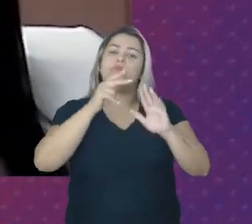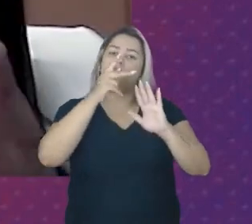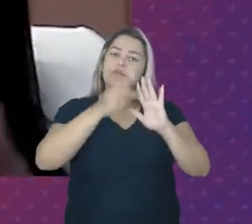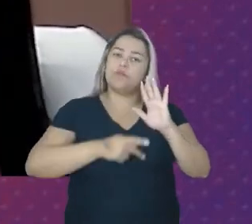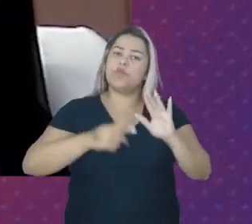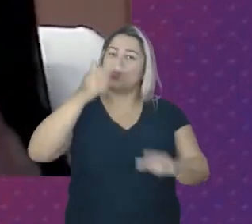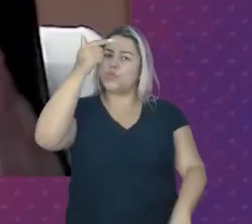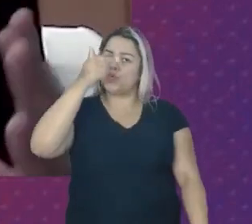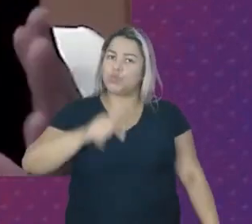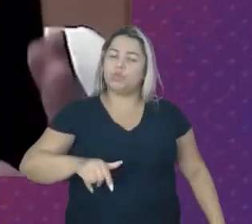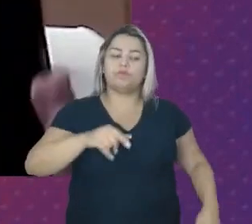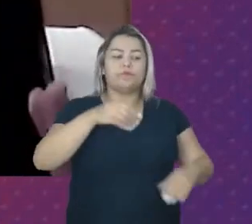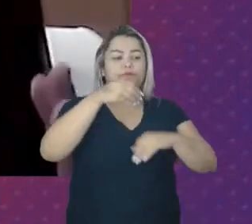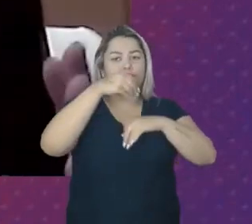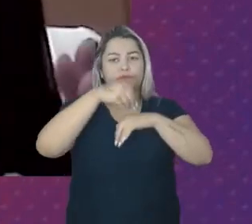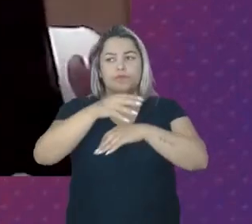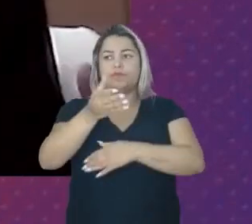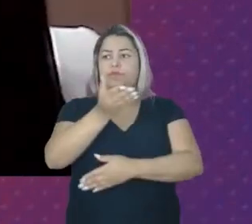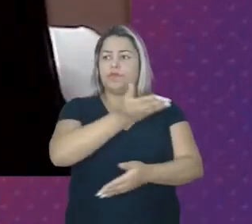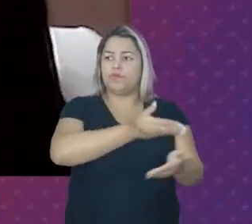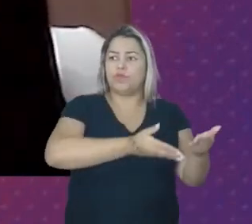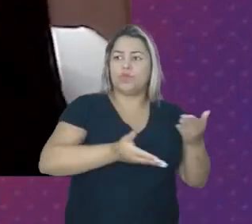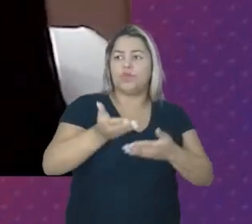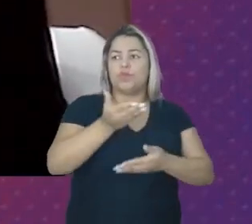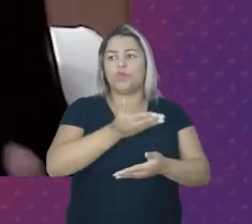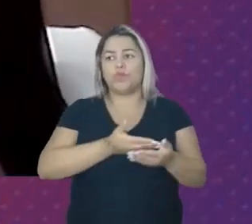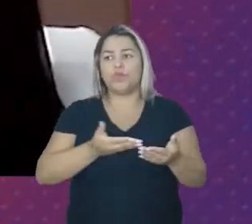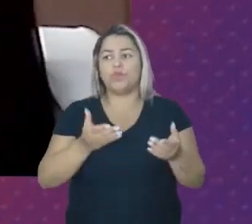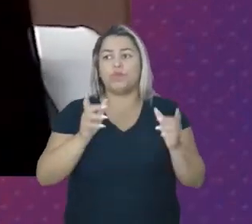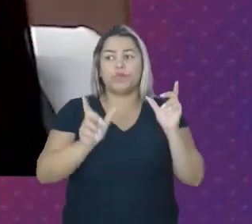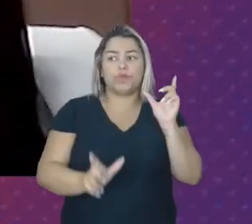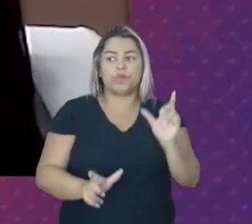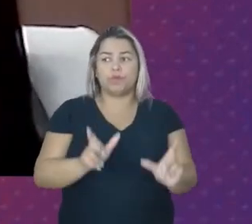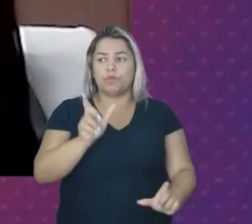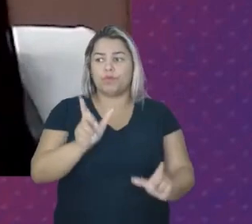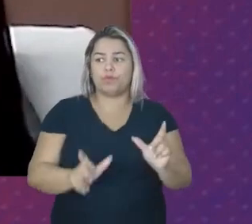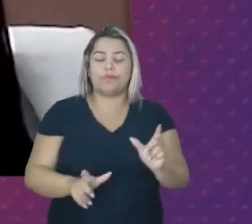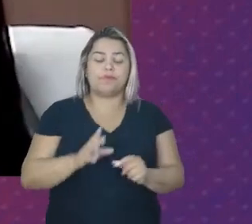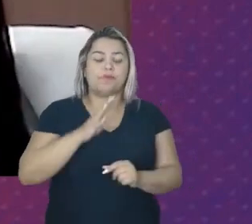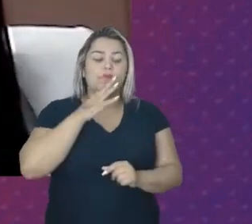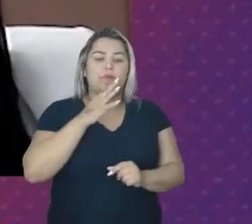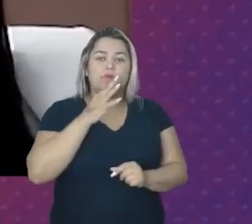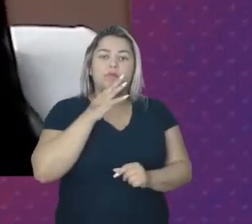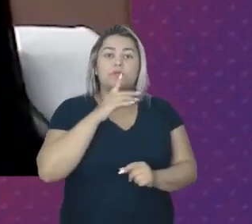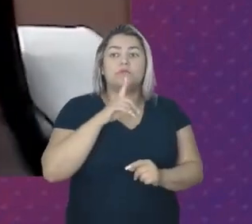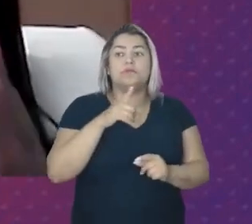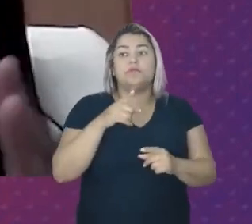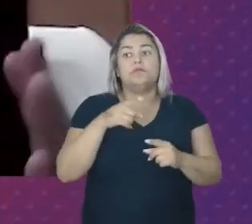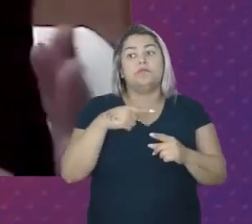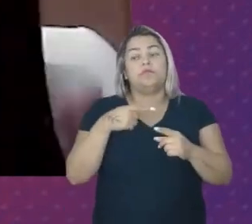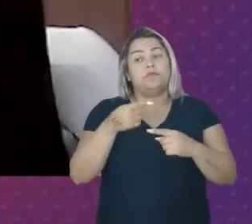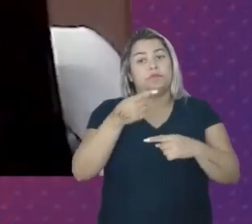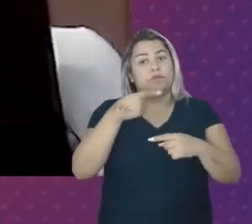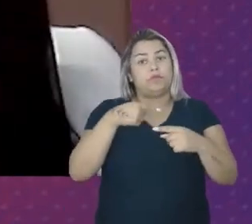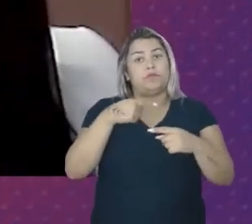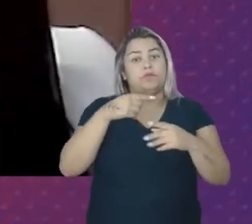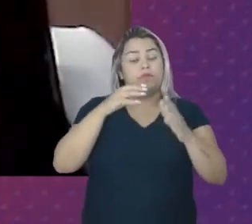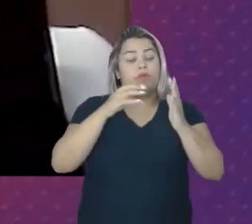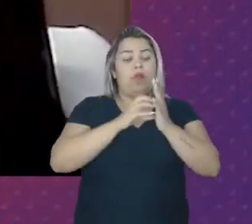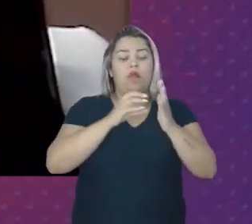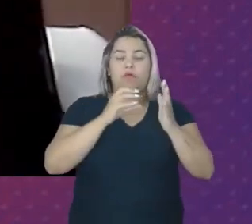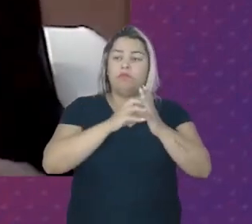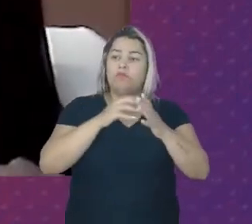vez compartilhando conhecimento com vocês. Um conhecimento para pré-campanha que vai te ajudar com